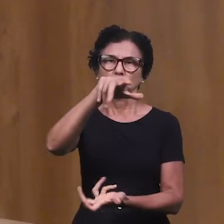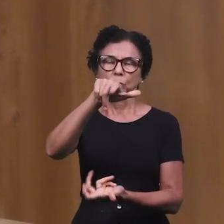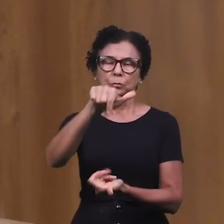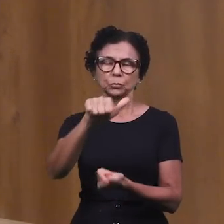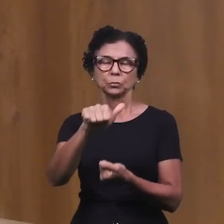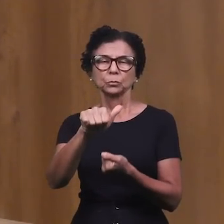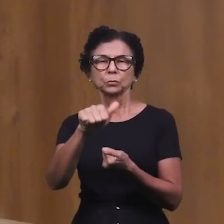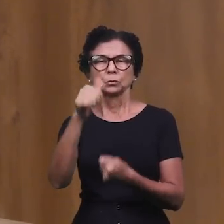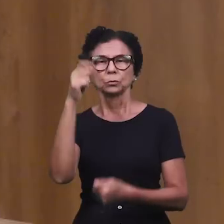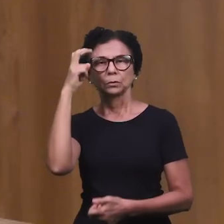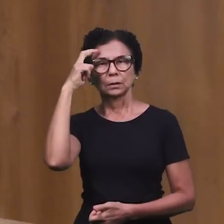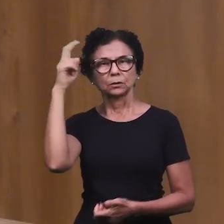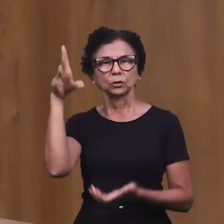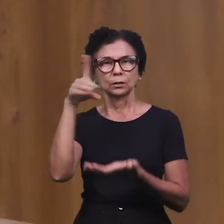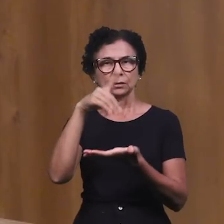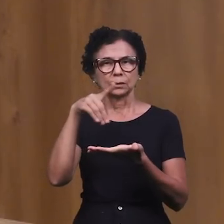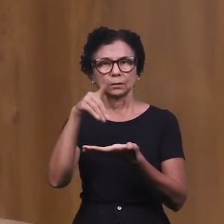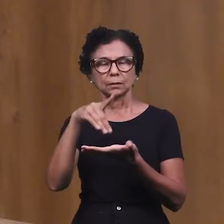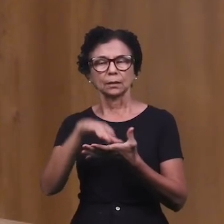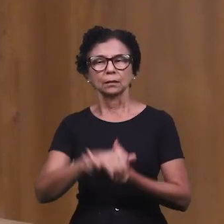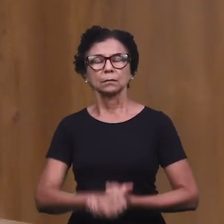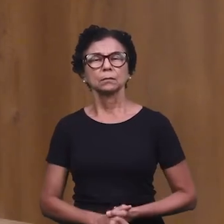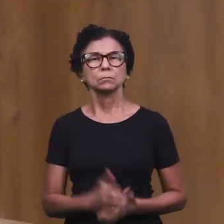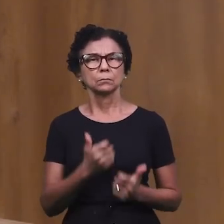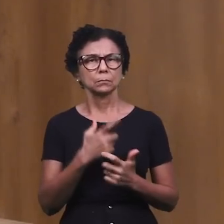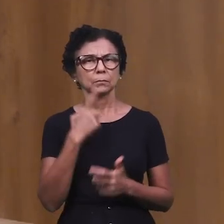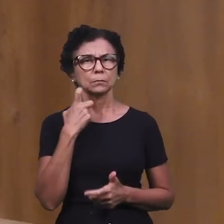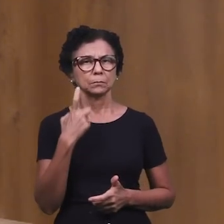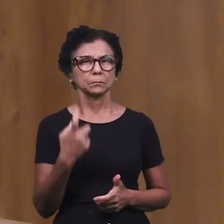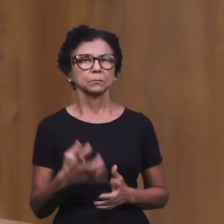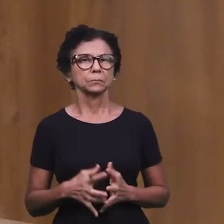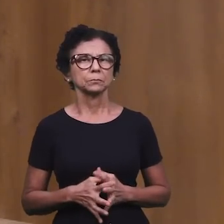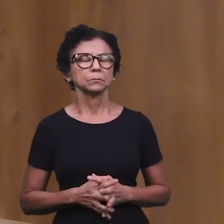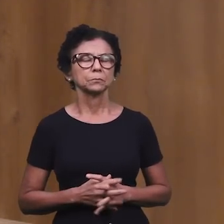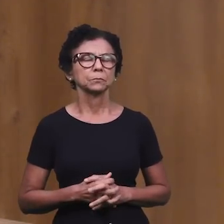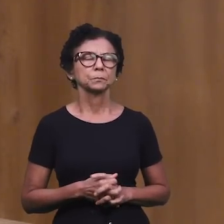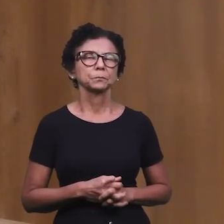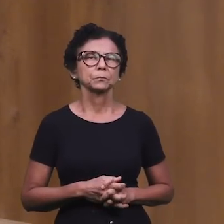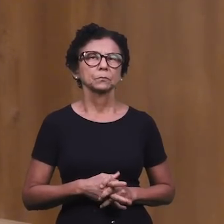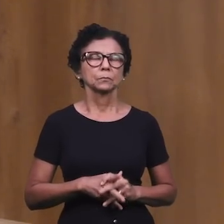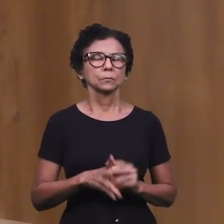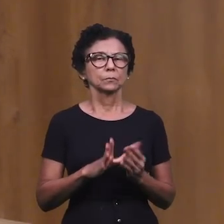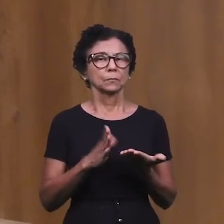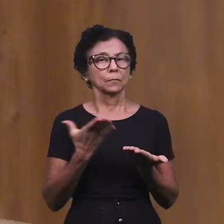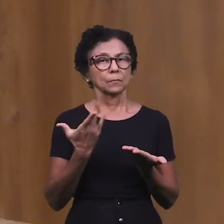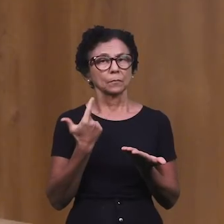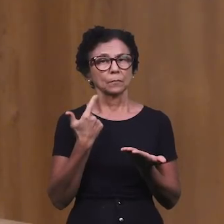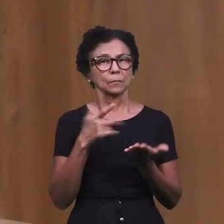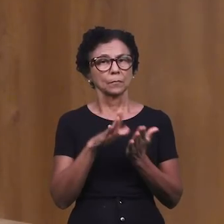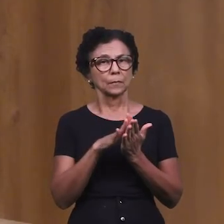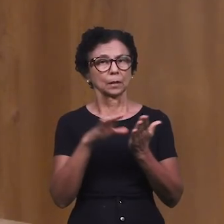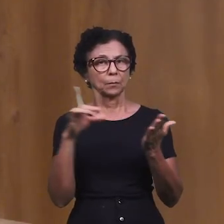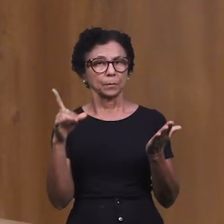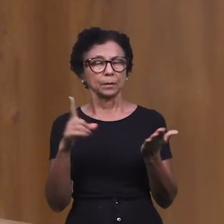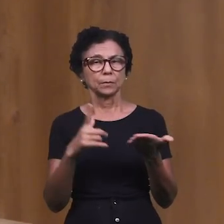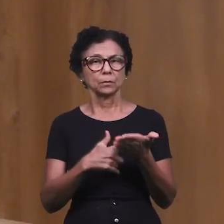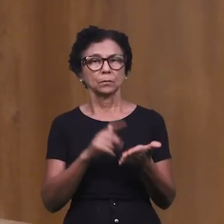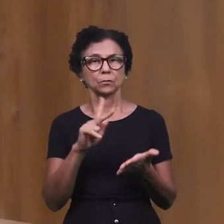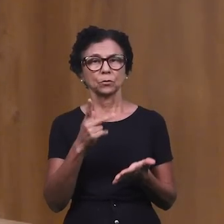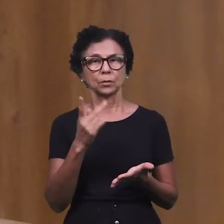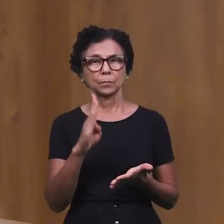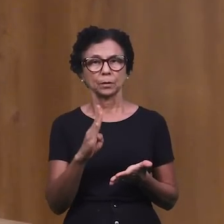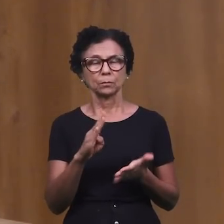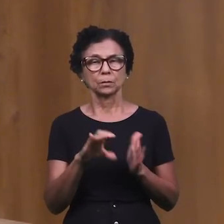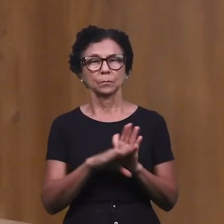são coisas interessantes que a gente vai verificando e que na palavra de Deus, em Hebreus 1,